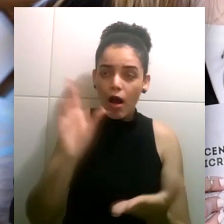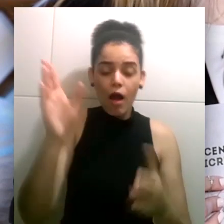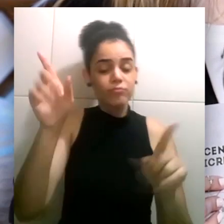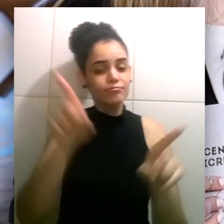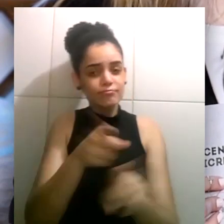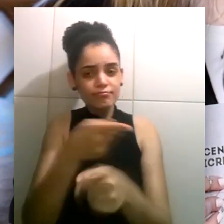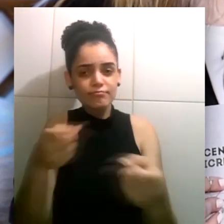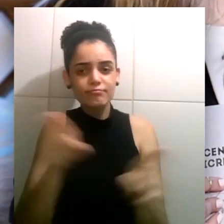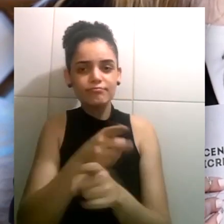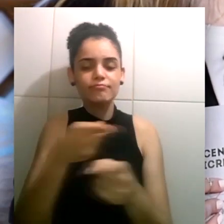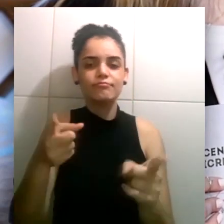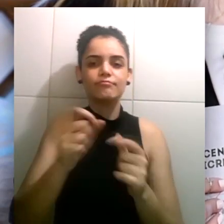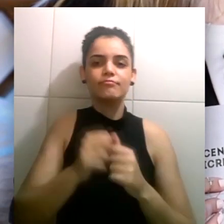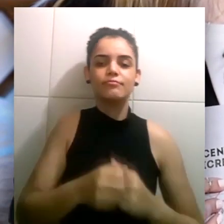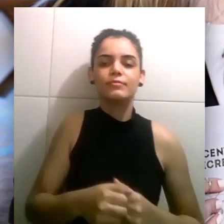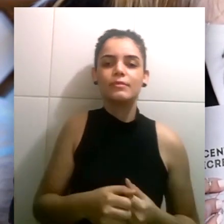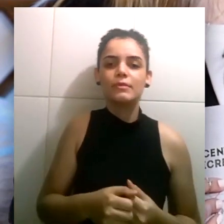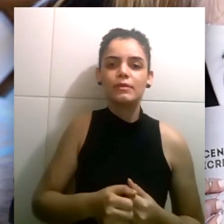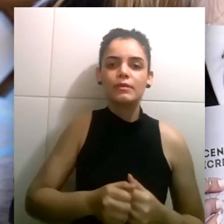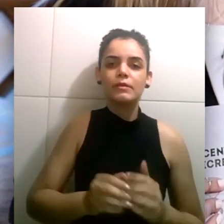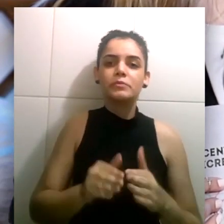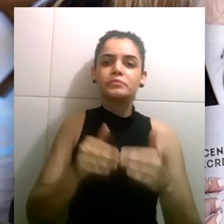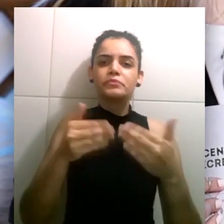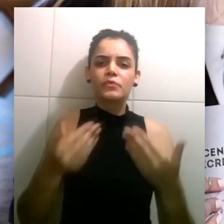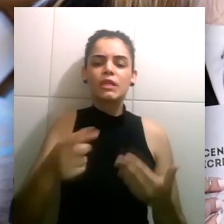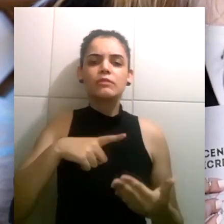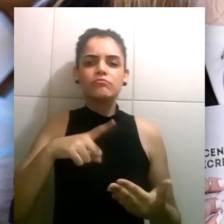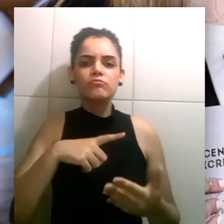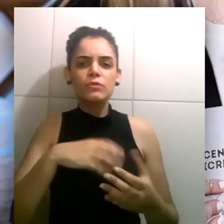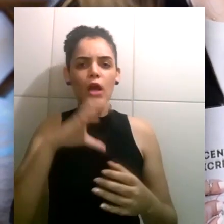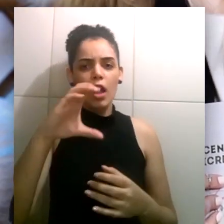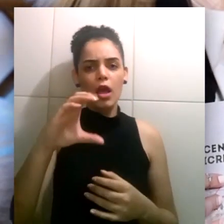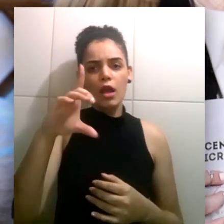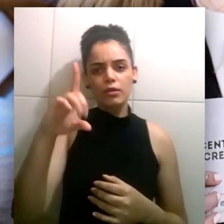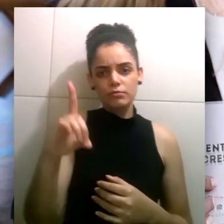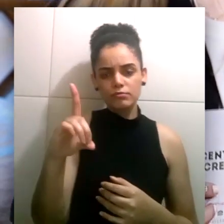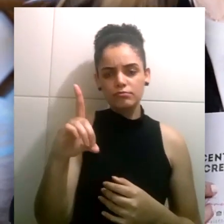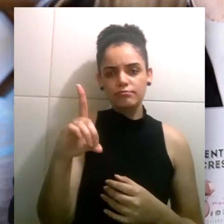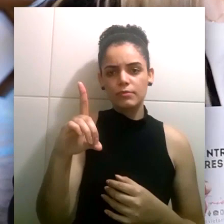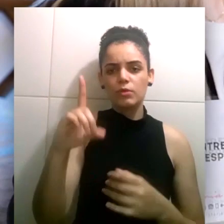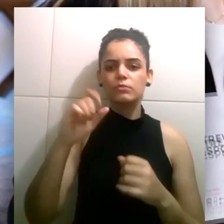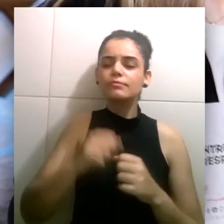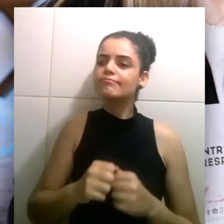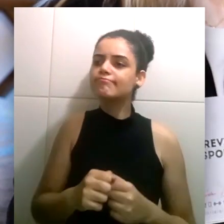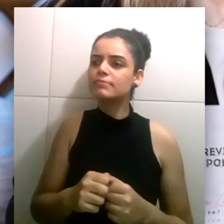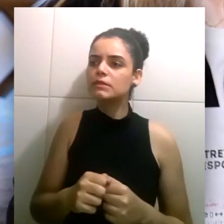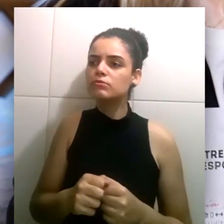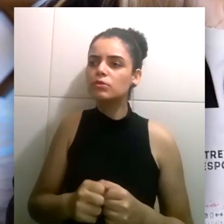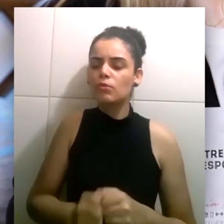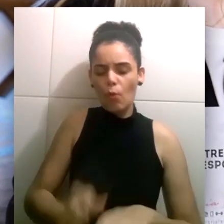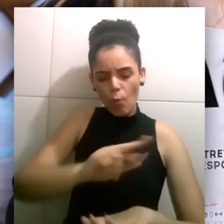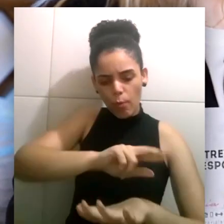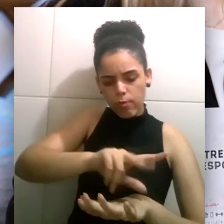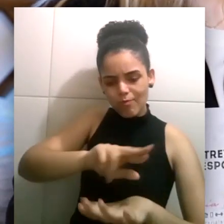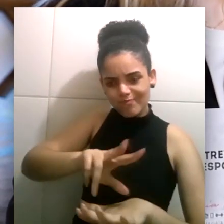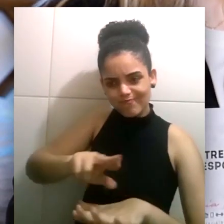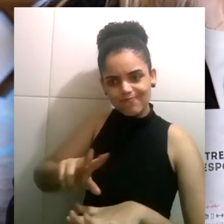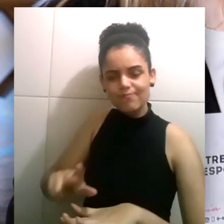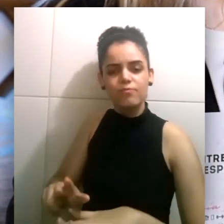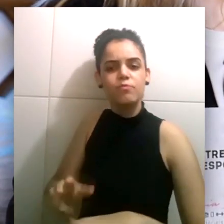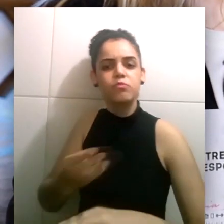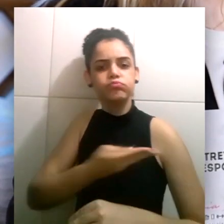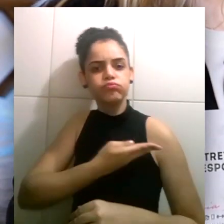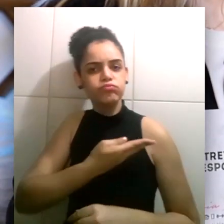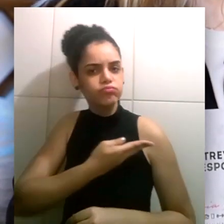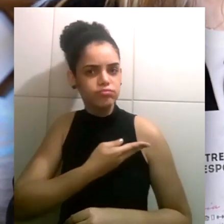já estava lançando muitos CDs e os CDs deles eram de algumas conferências que chamava Winds of Worship, Ventos de Adoração.